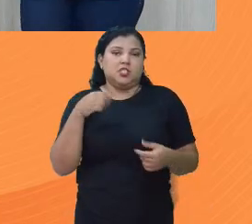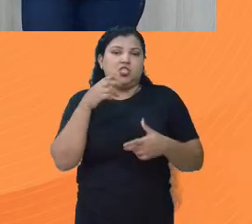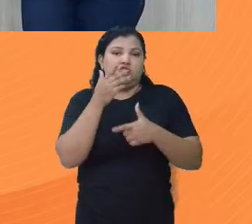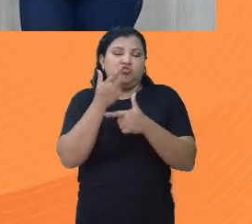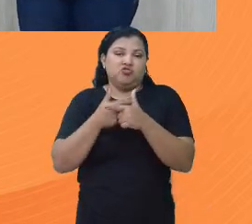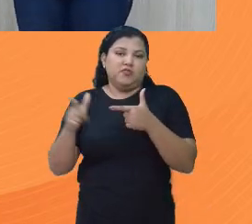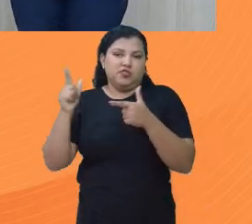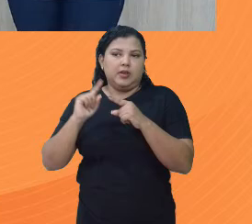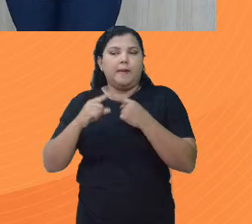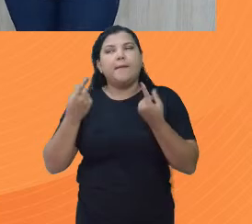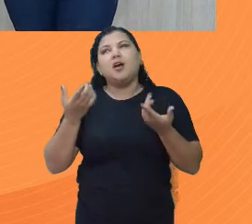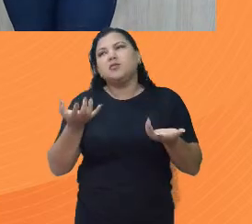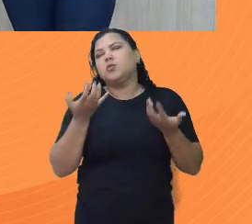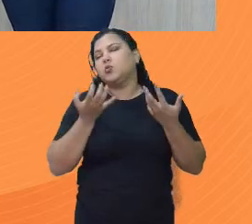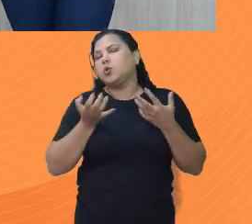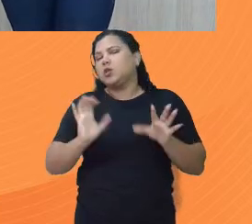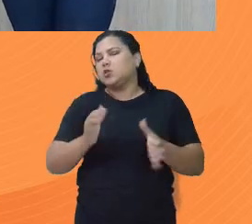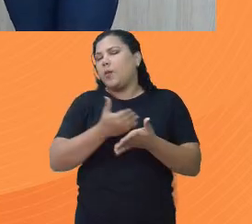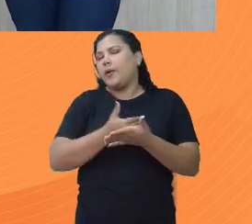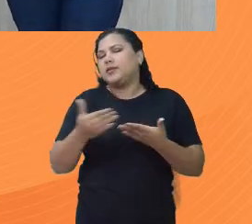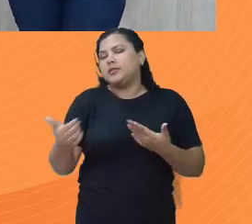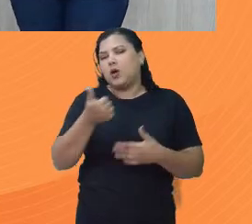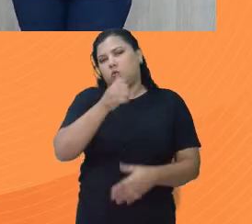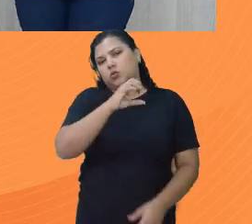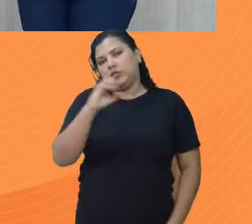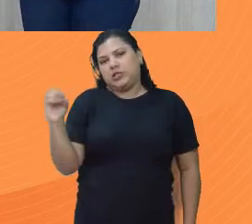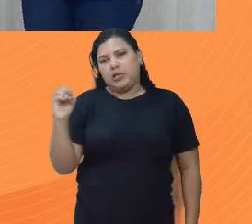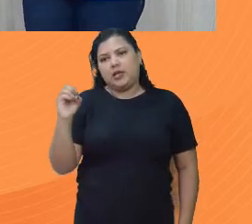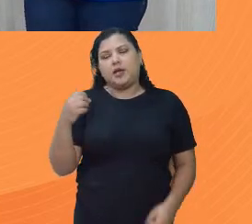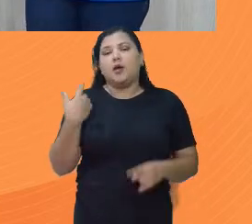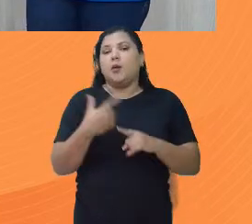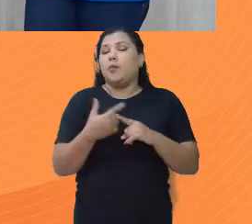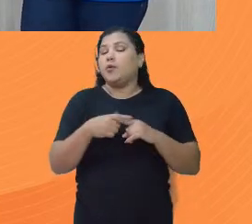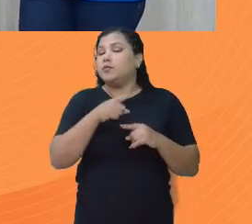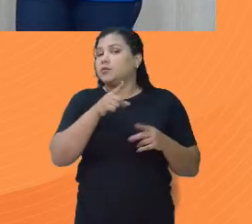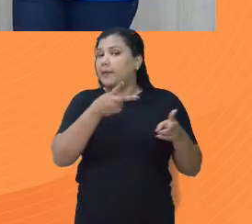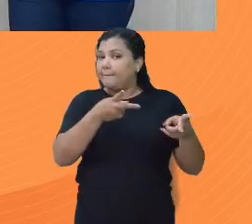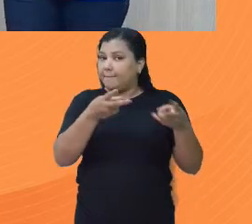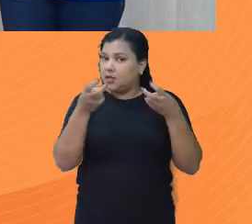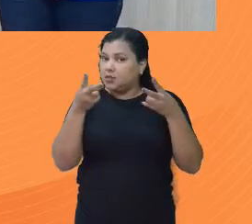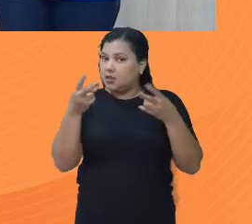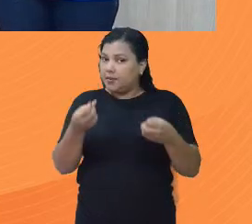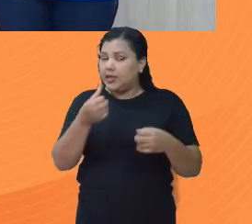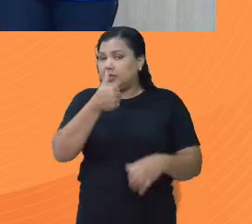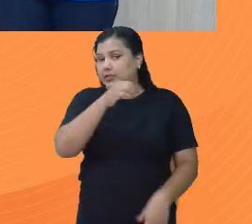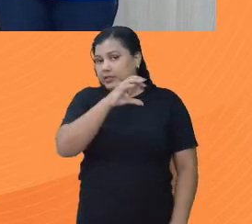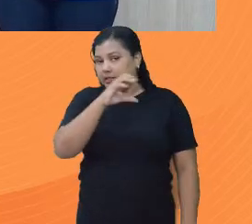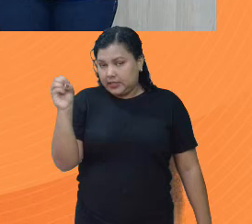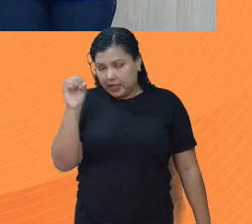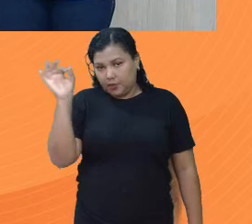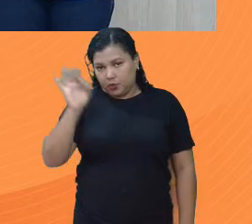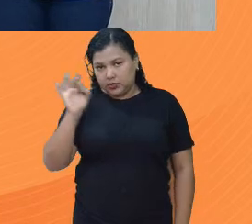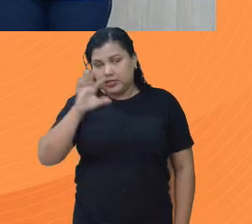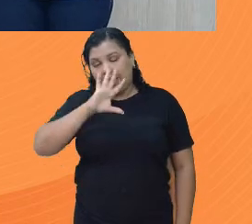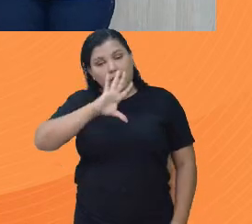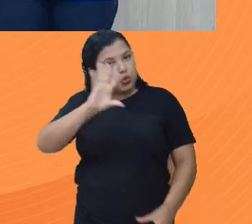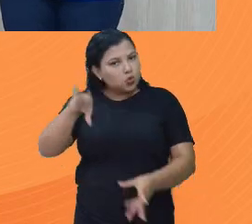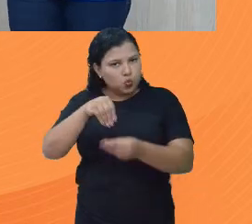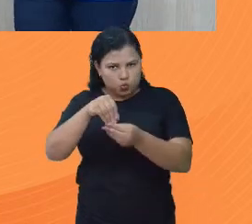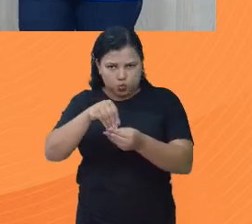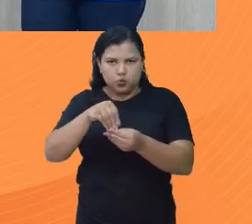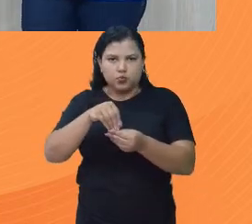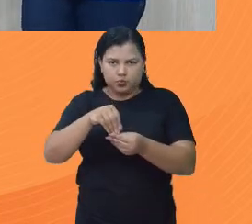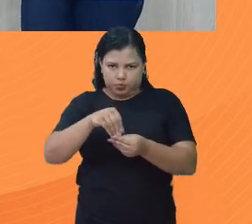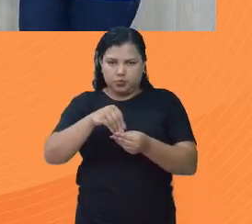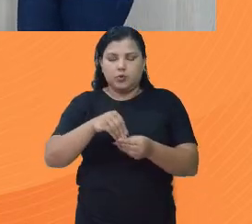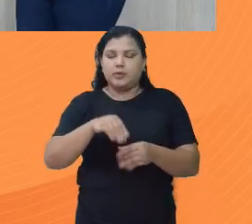Mas eu não quis começar com esse exemplo, não, para vocês não se confundirem, né? Para a gente perceber o 100%, que é o total, aplicado